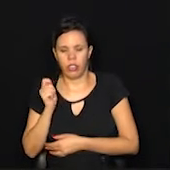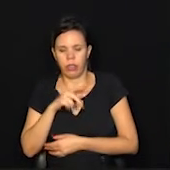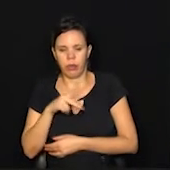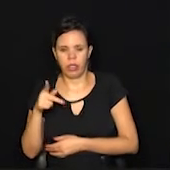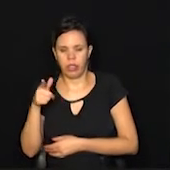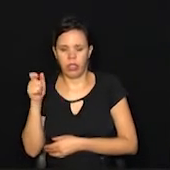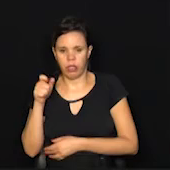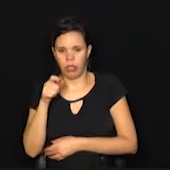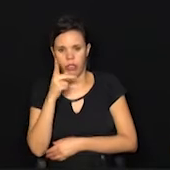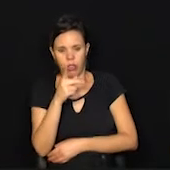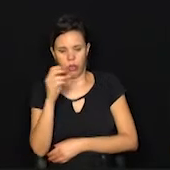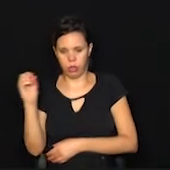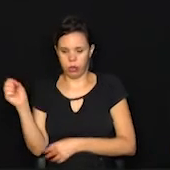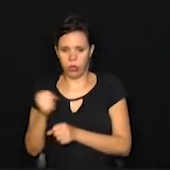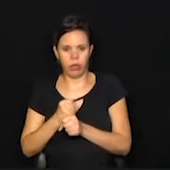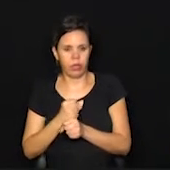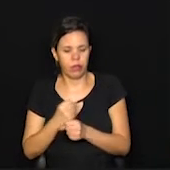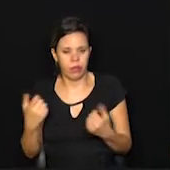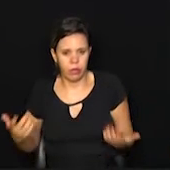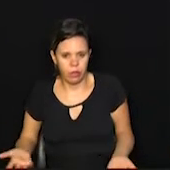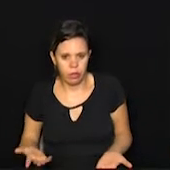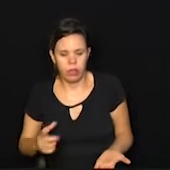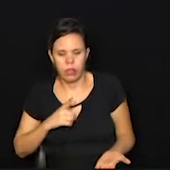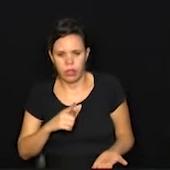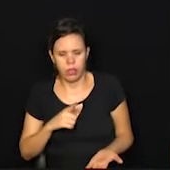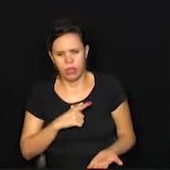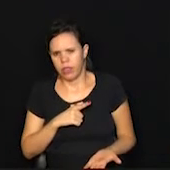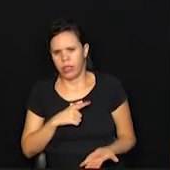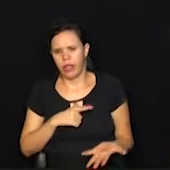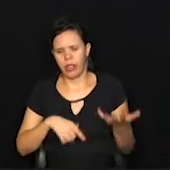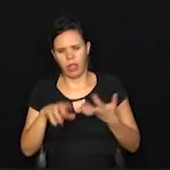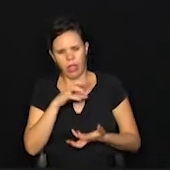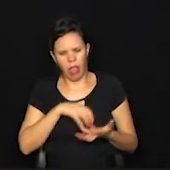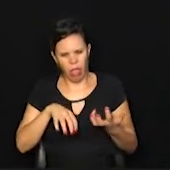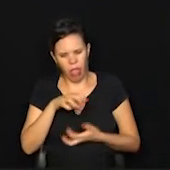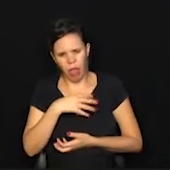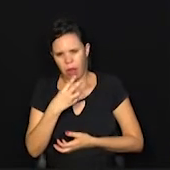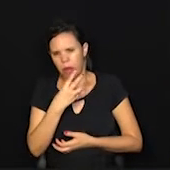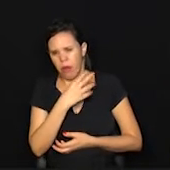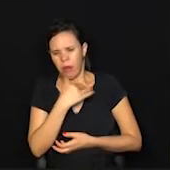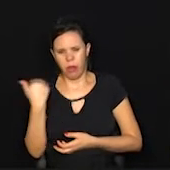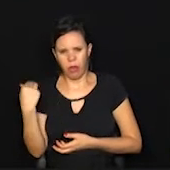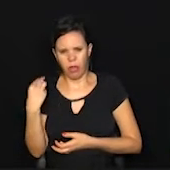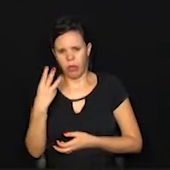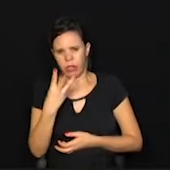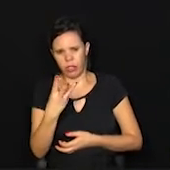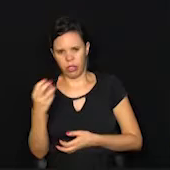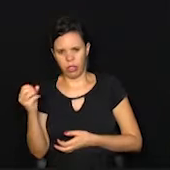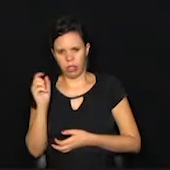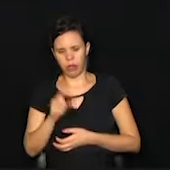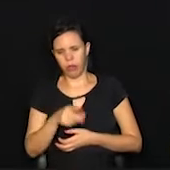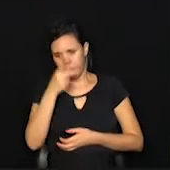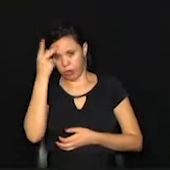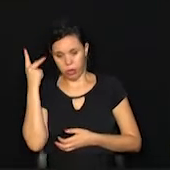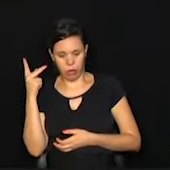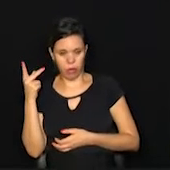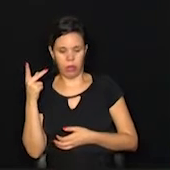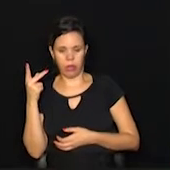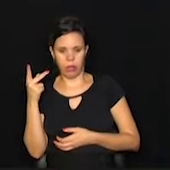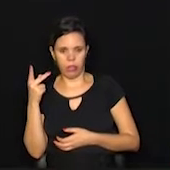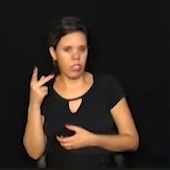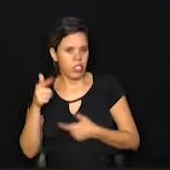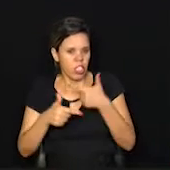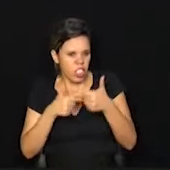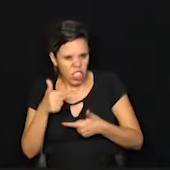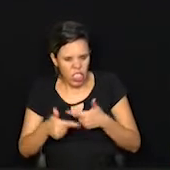anos2000 Argentina teve uma guerra civil morreram mais de 30 mil pessoas na Argentina as forças armadas